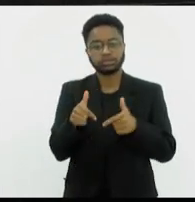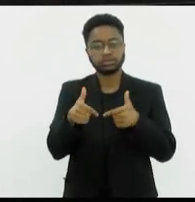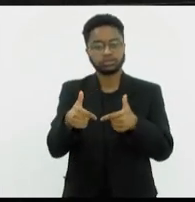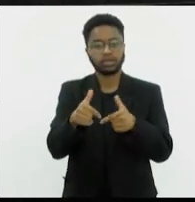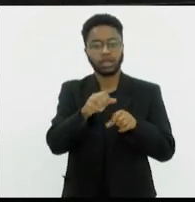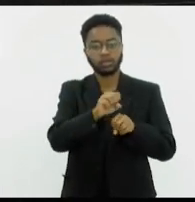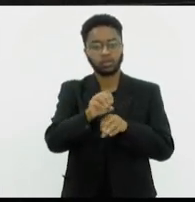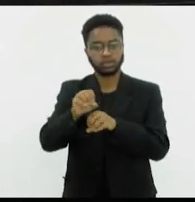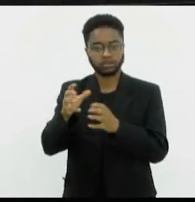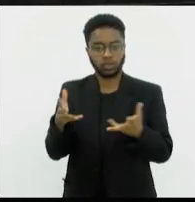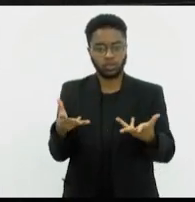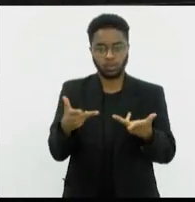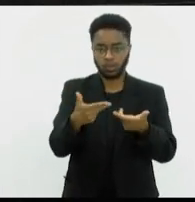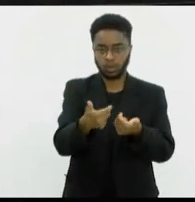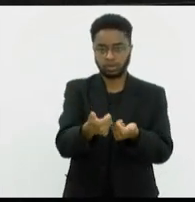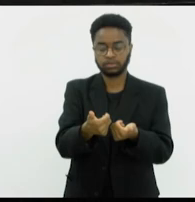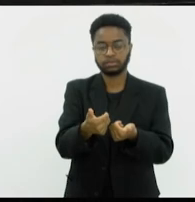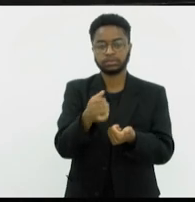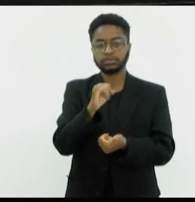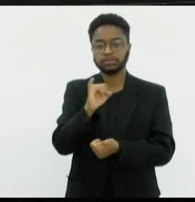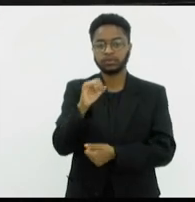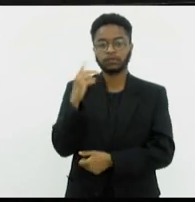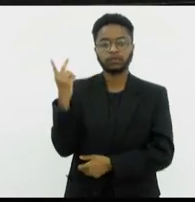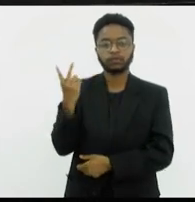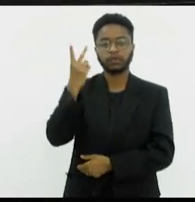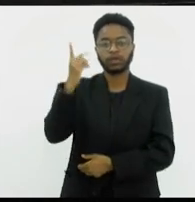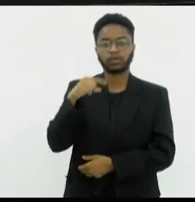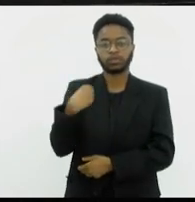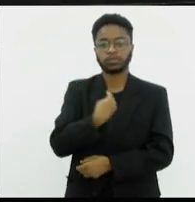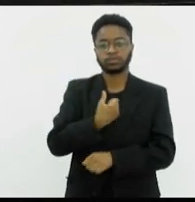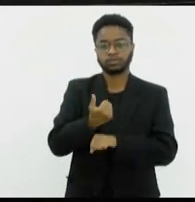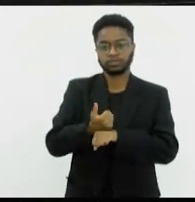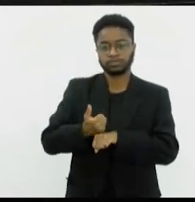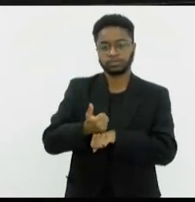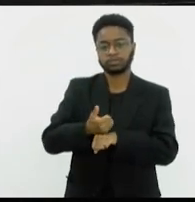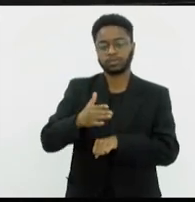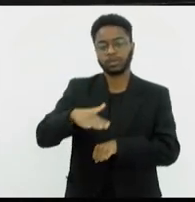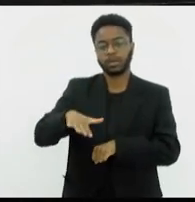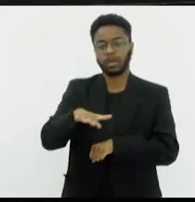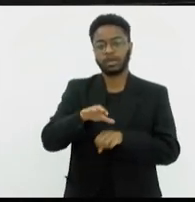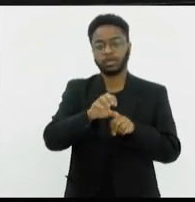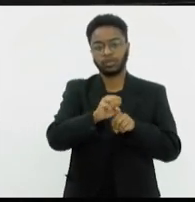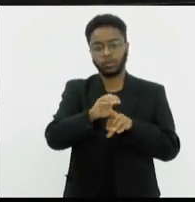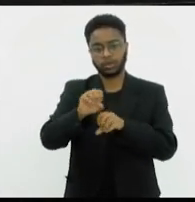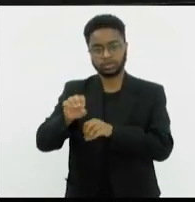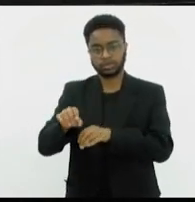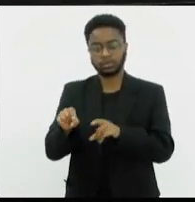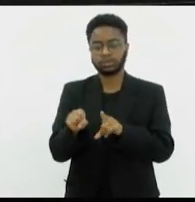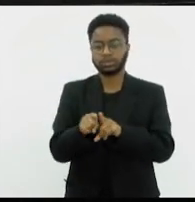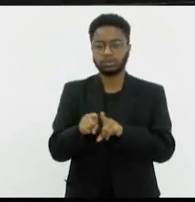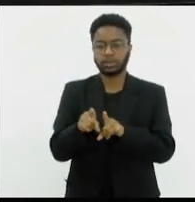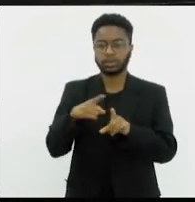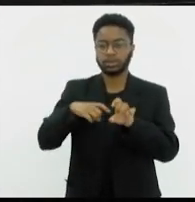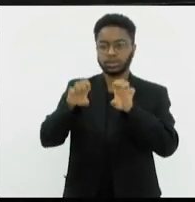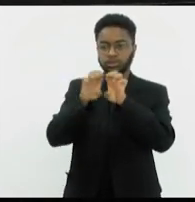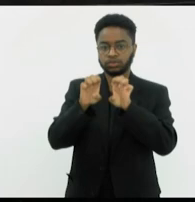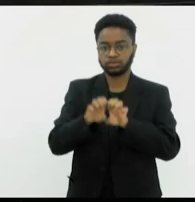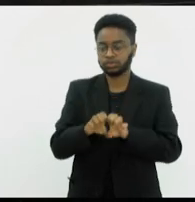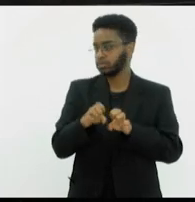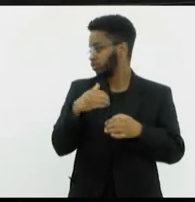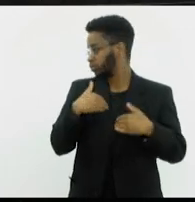Josemar, com valorização dos nossos profissionais de educação e com uma estrutura